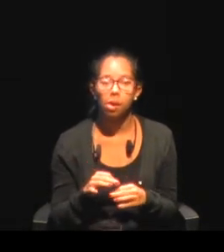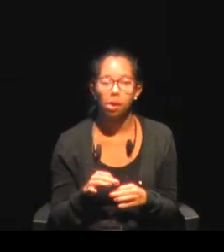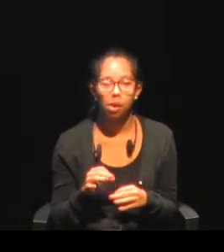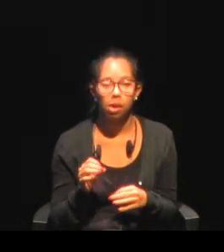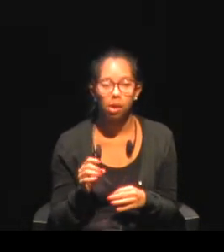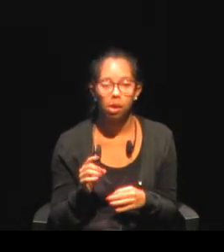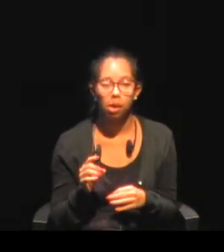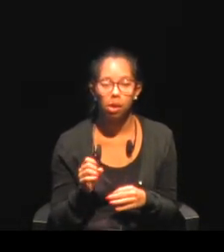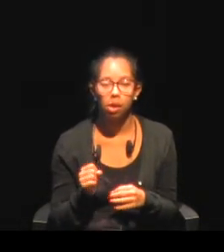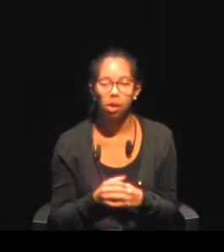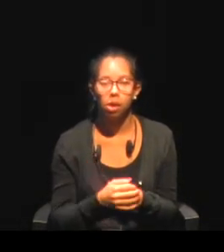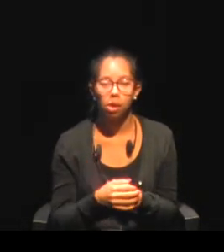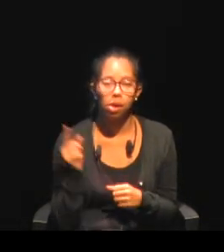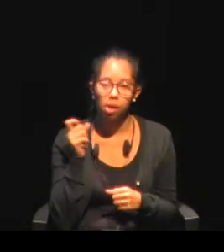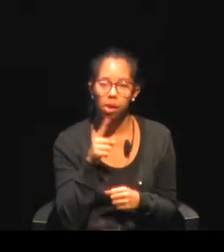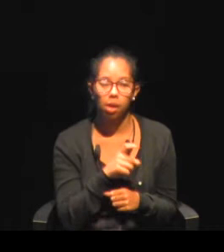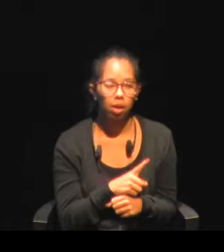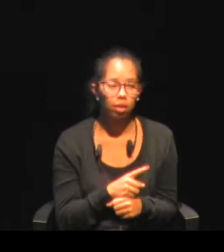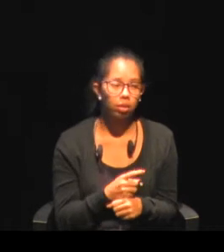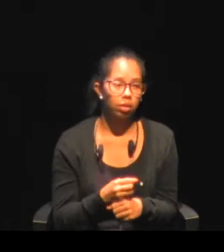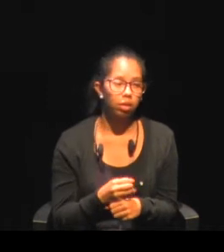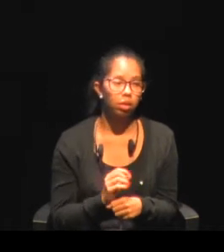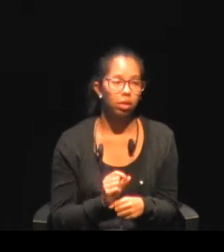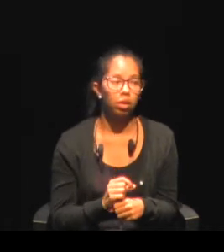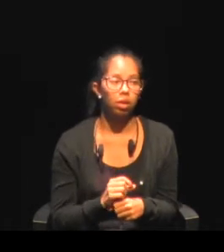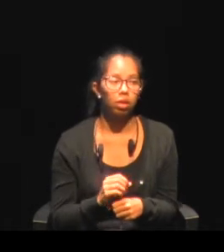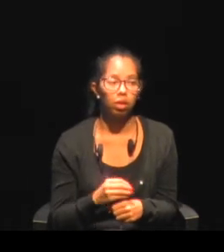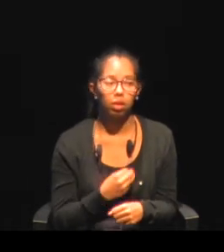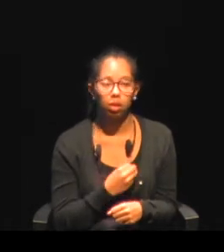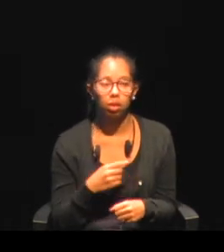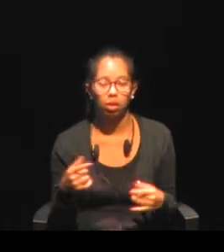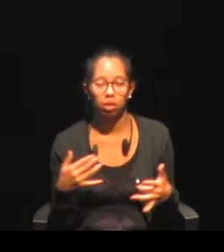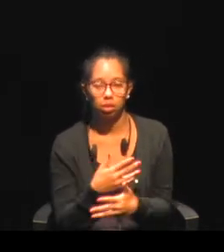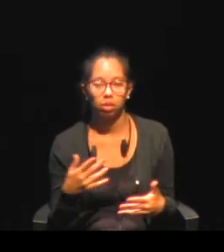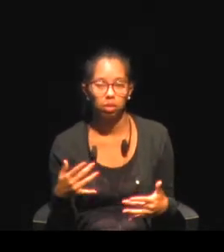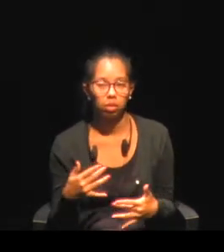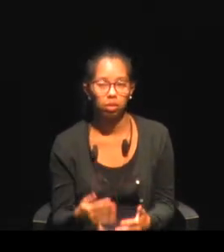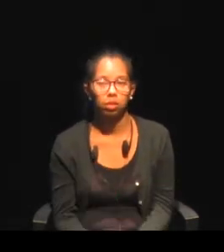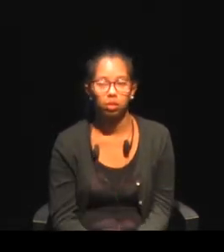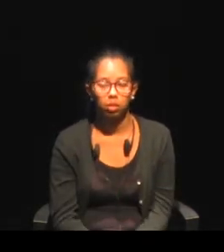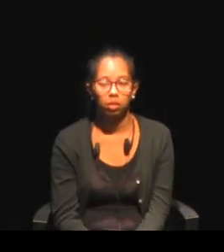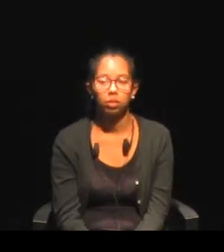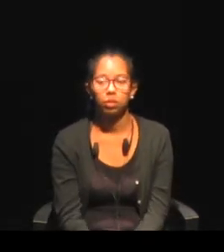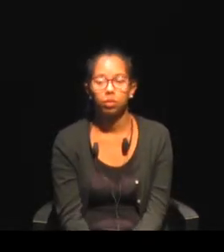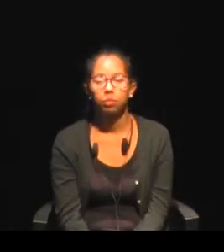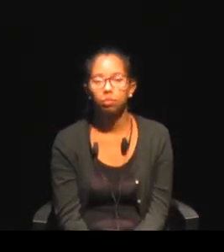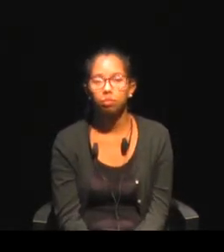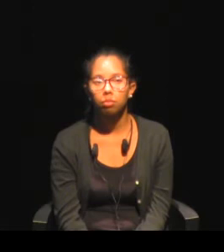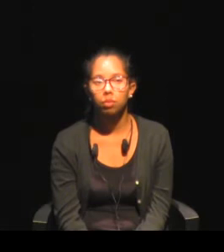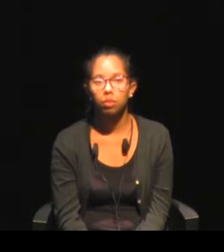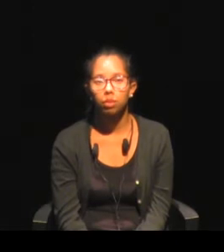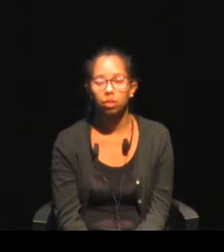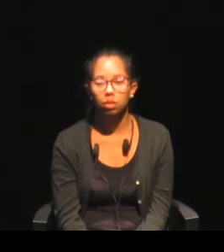que é um desastre como equipamento como convivência com o tecido da cidade, né?